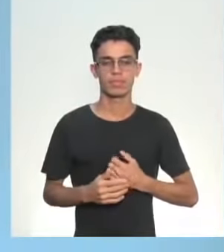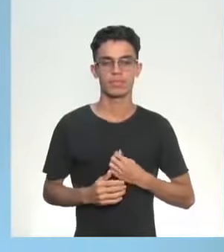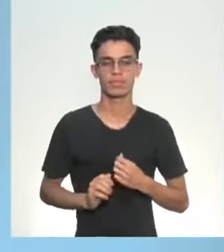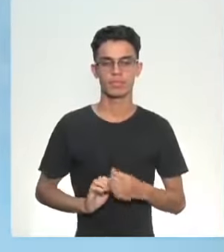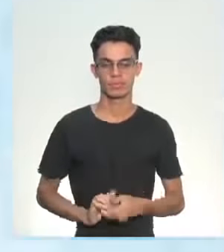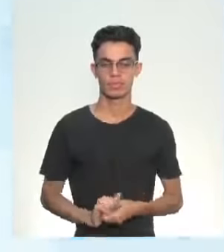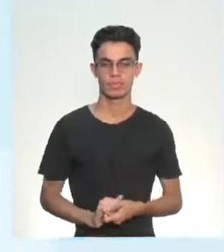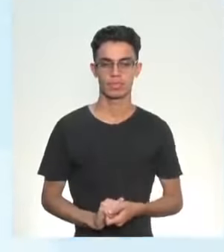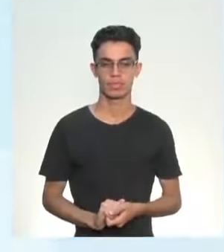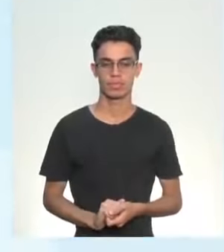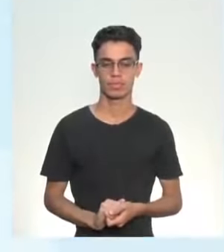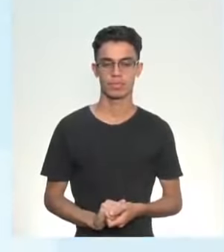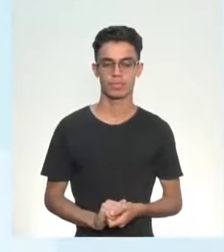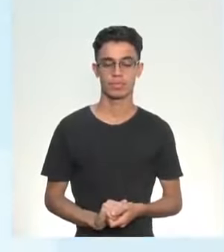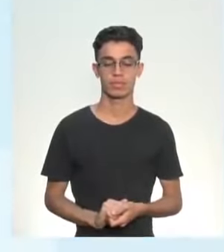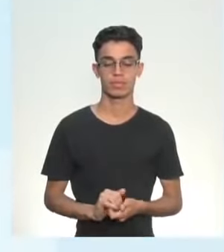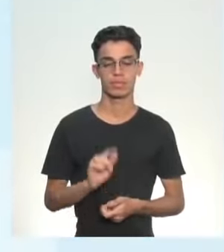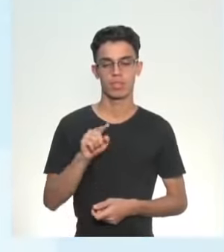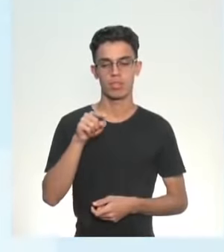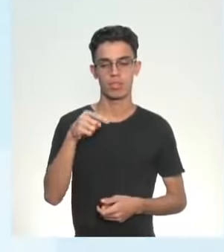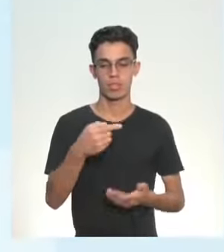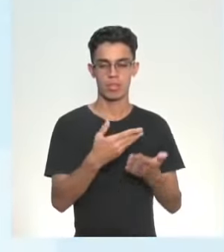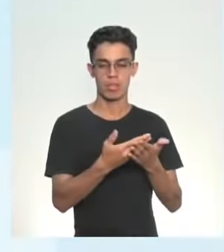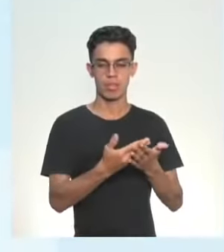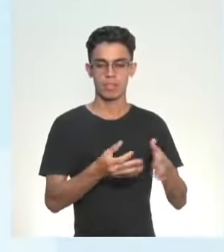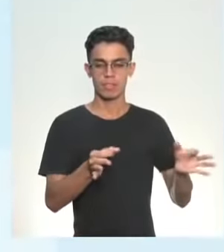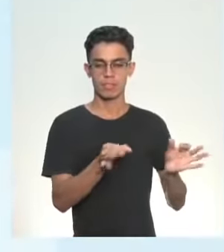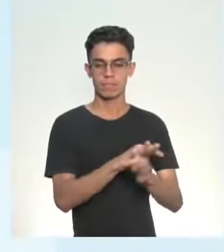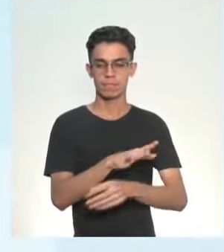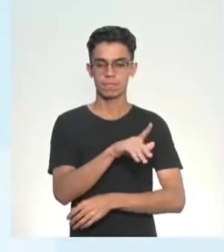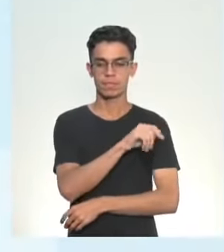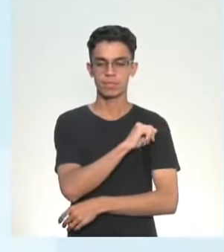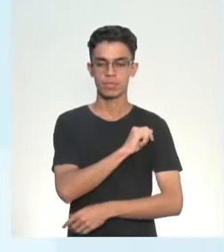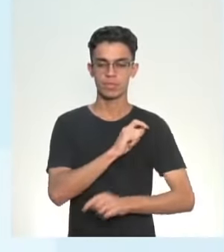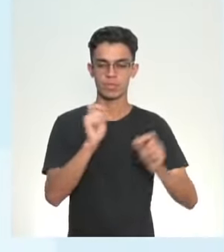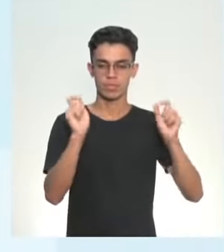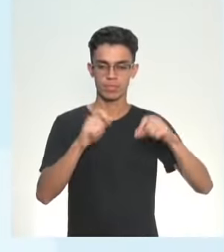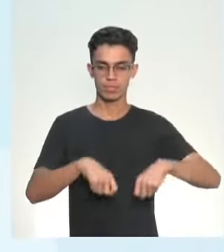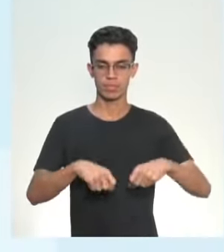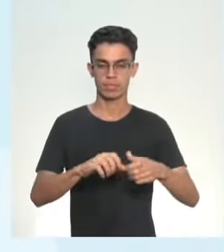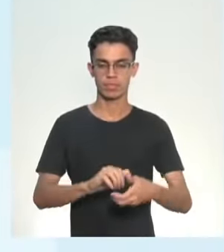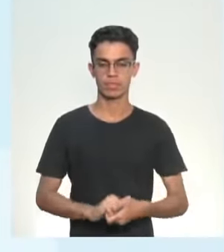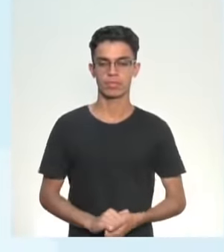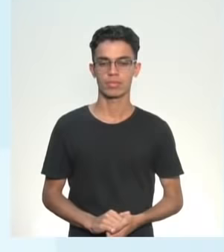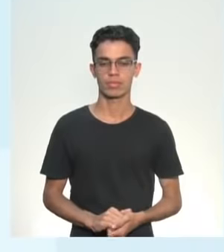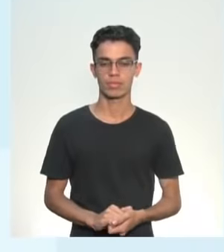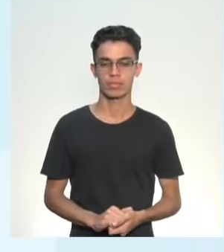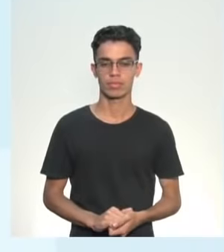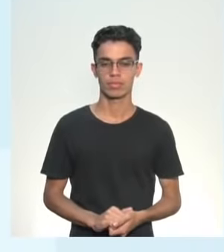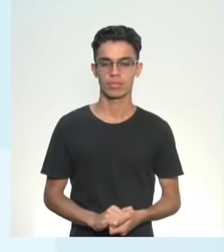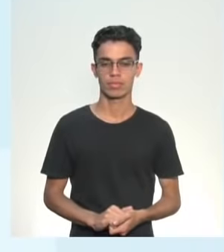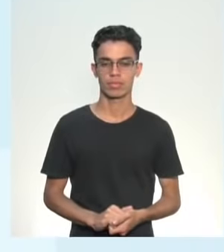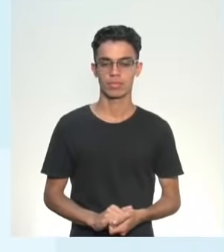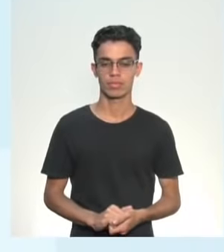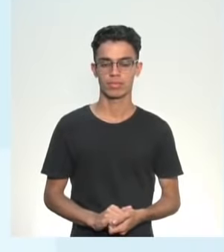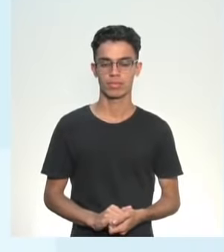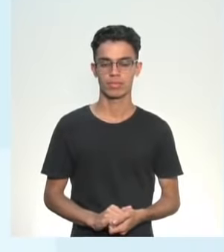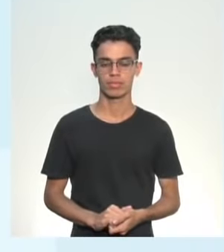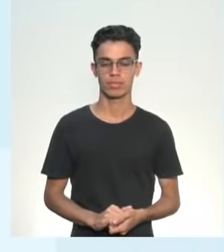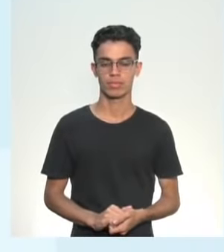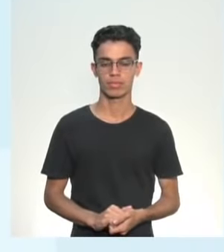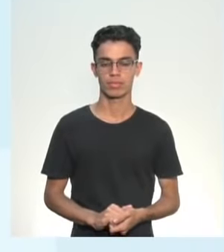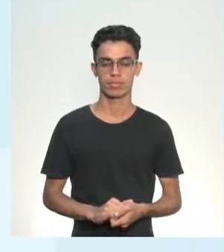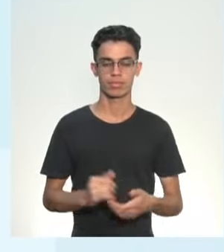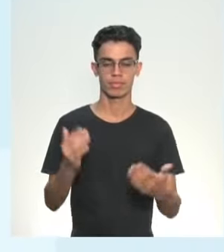outras classes tirando viu Gable tiro ao final desta aula os alunos serão capazes de descrever para usar que já estou Words Municipal sua boca